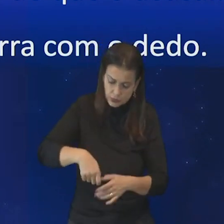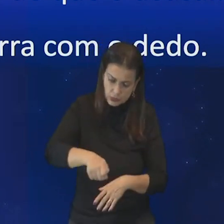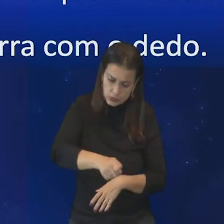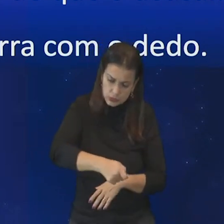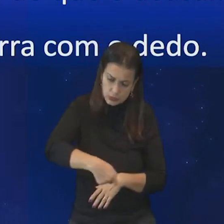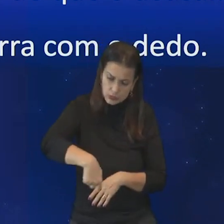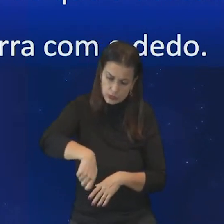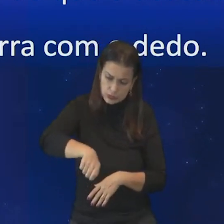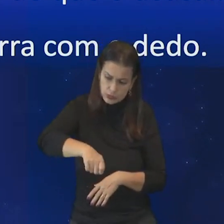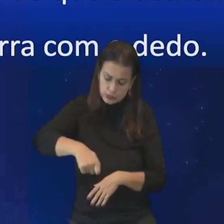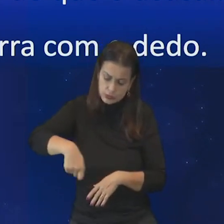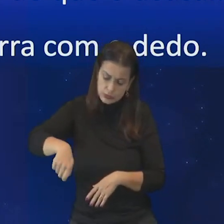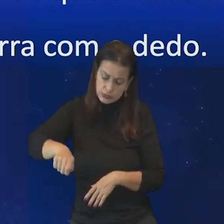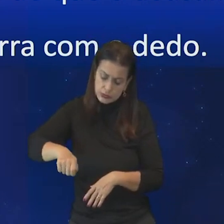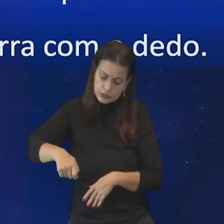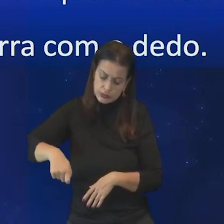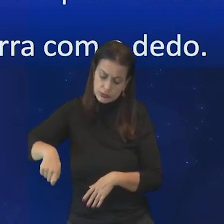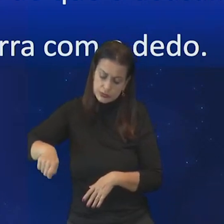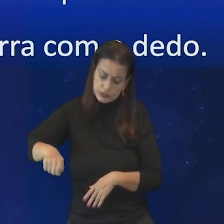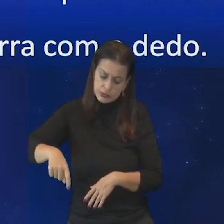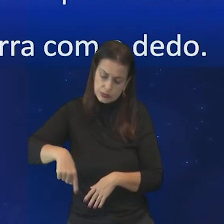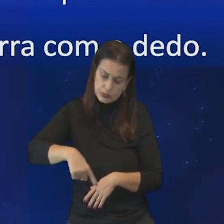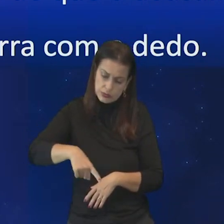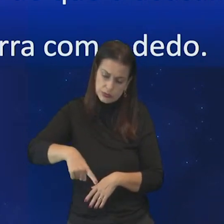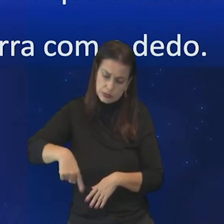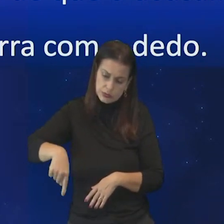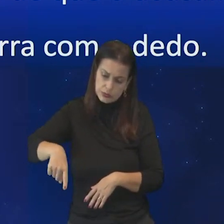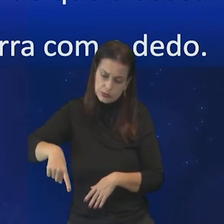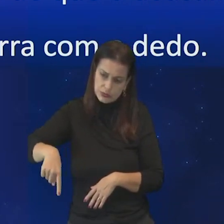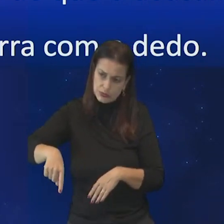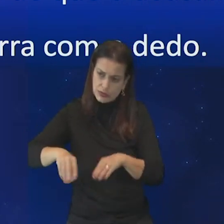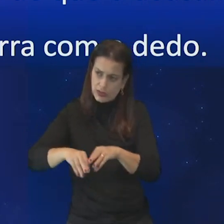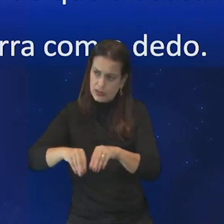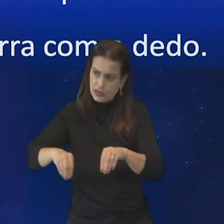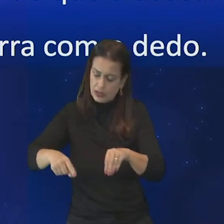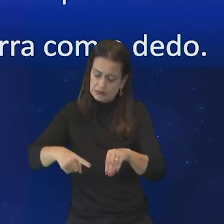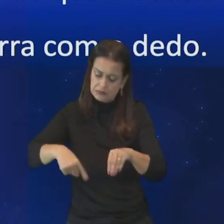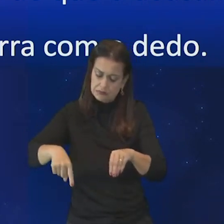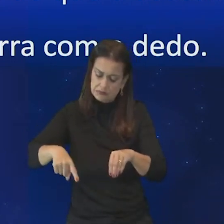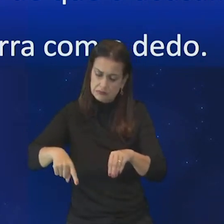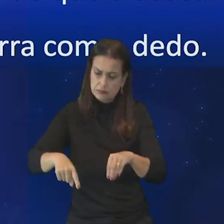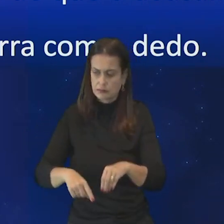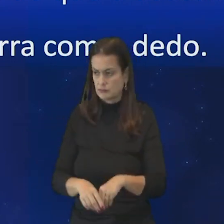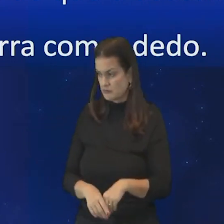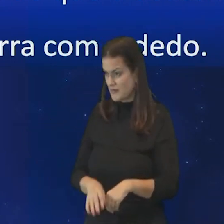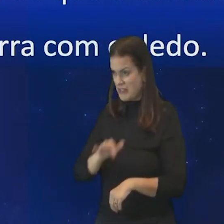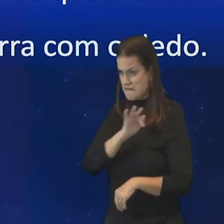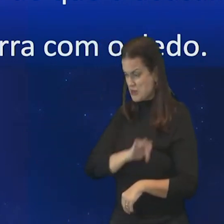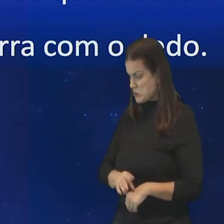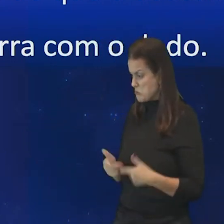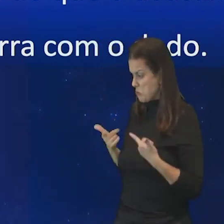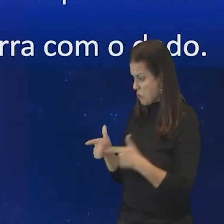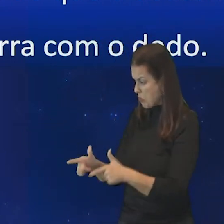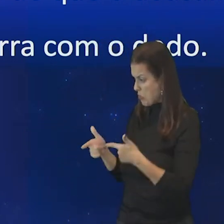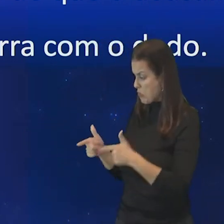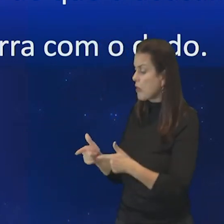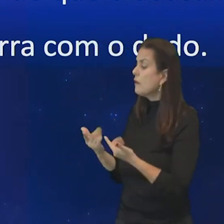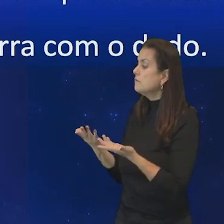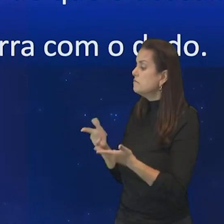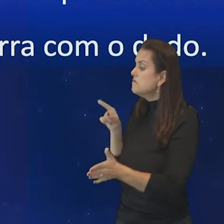escrevia com o dedo na terra. Mestre, que dizes?